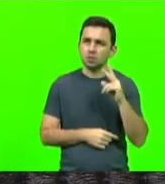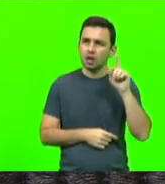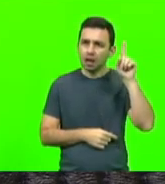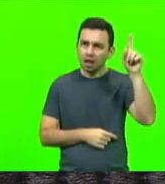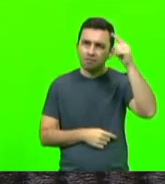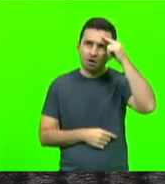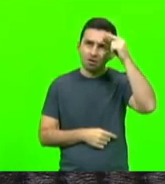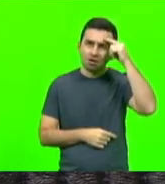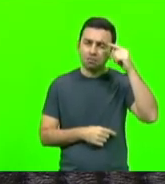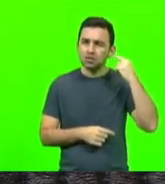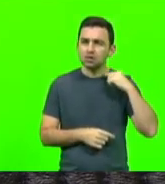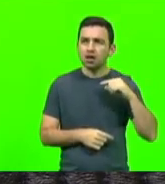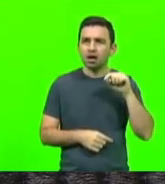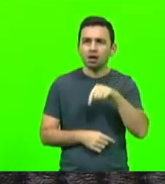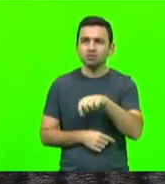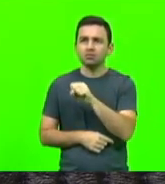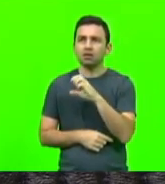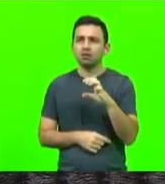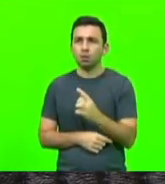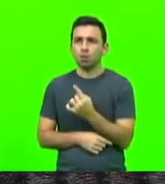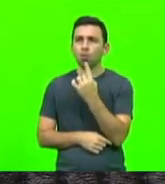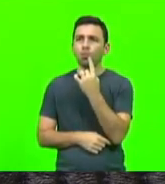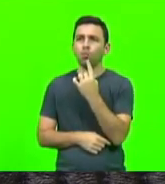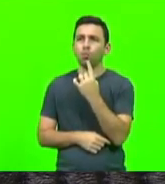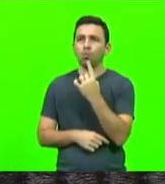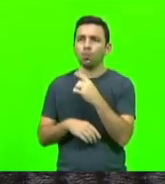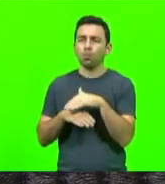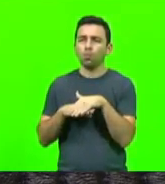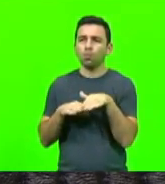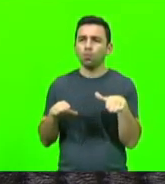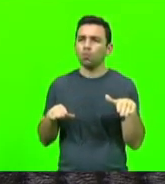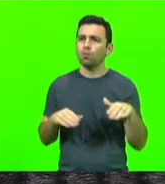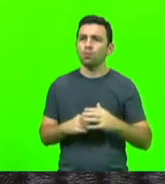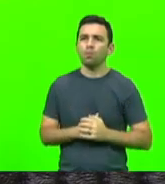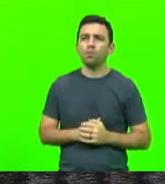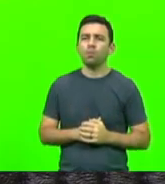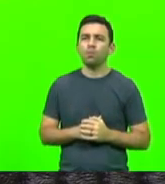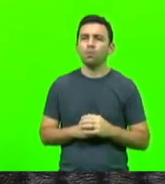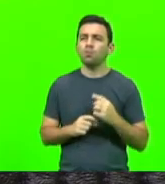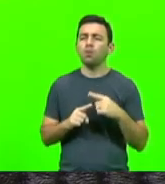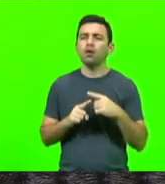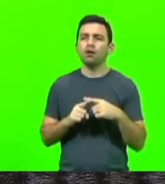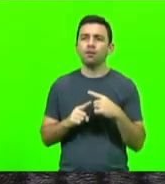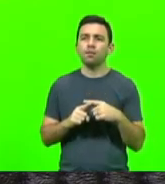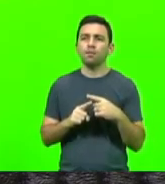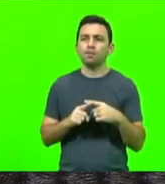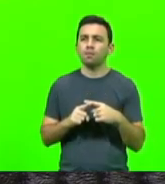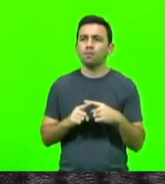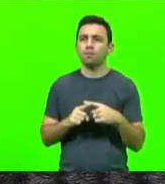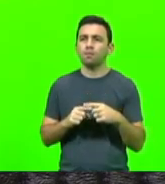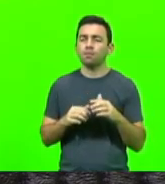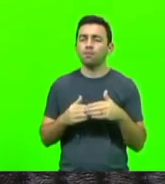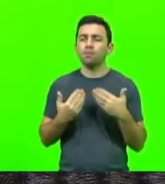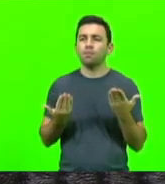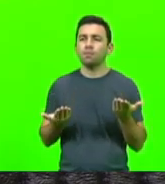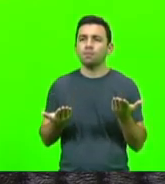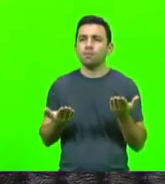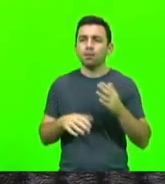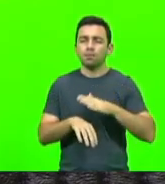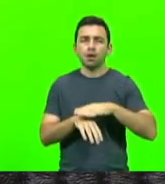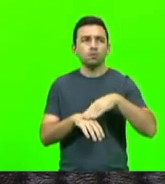superior em Minas Gerais e Santa Catarina com apenas uma instituição patrocinada pelo